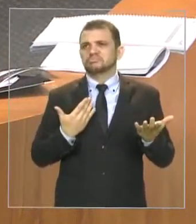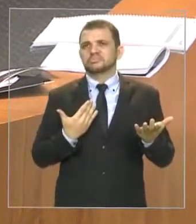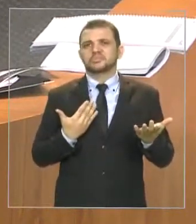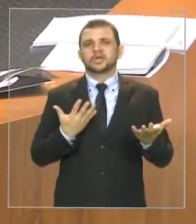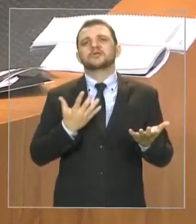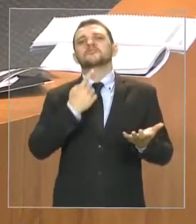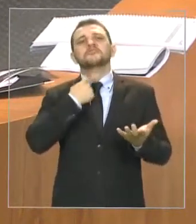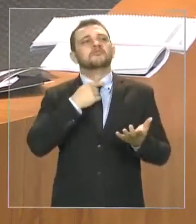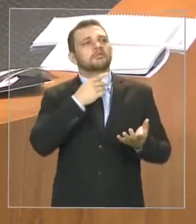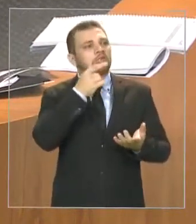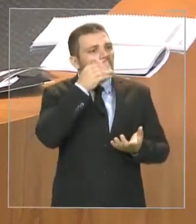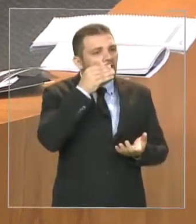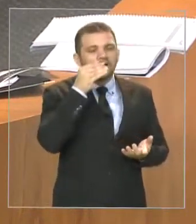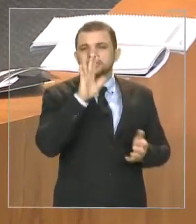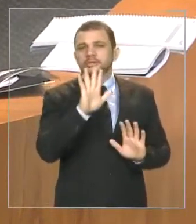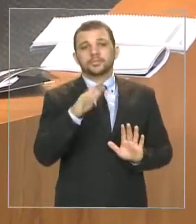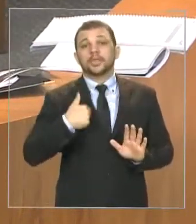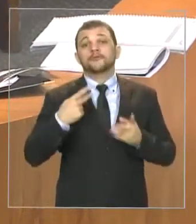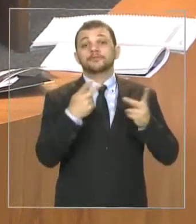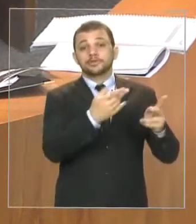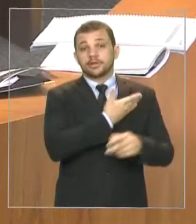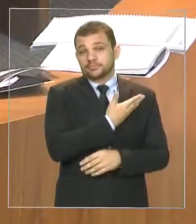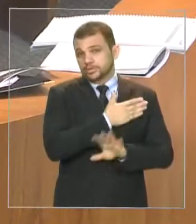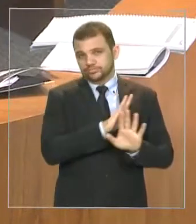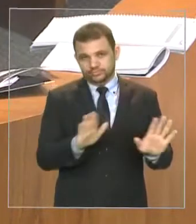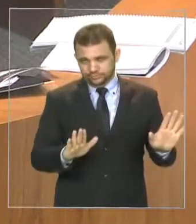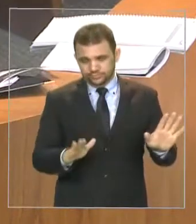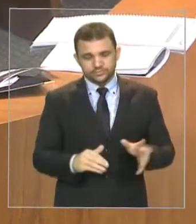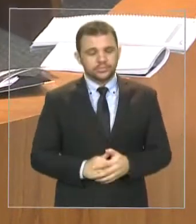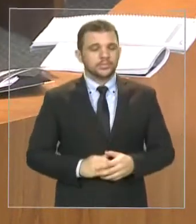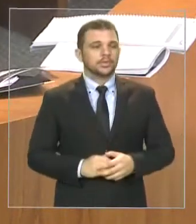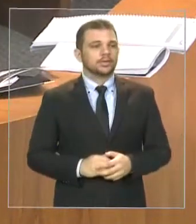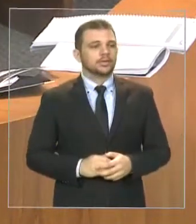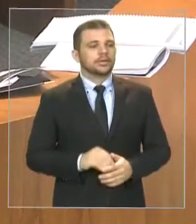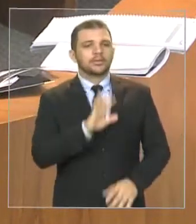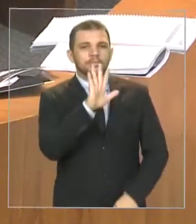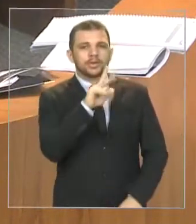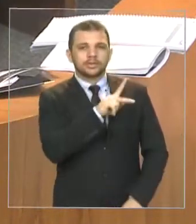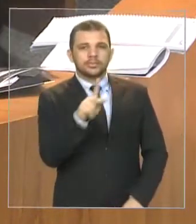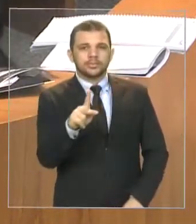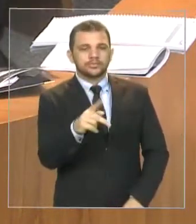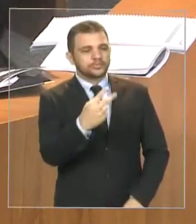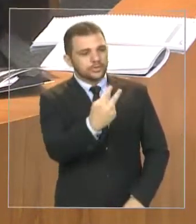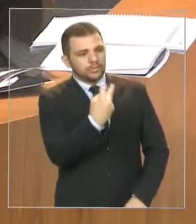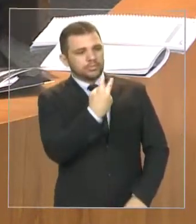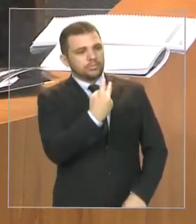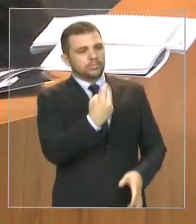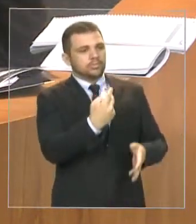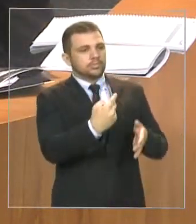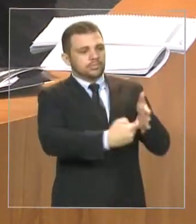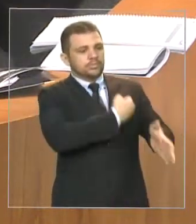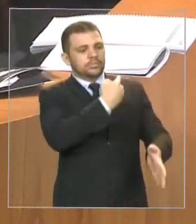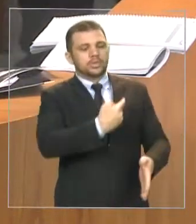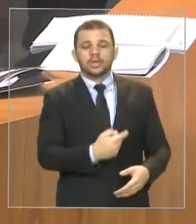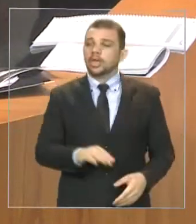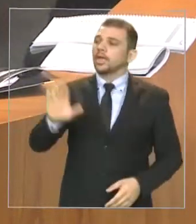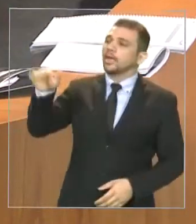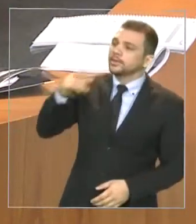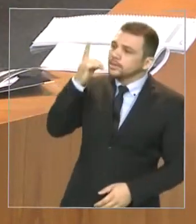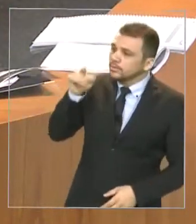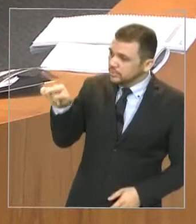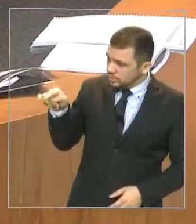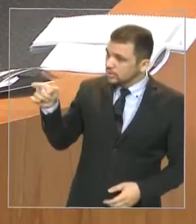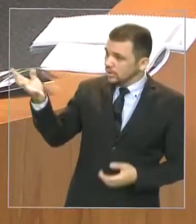fui visitar amigos em Nova York. Quando a professora, deputada Eduardo Braga, a professora me barrou e disse: deputado Wellington, você quer visitar